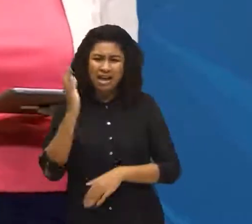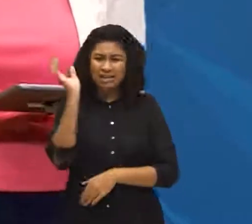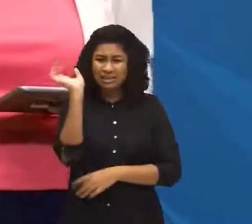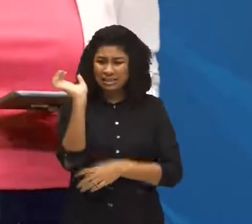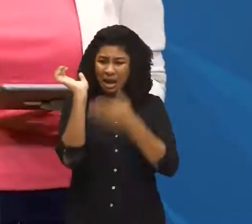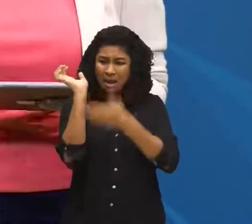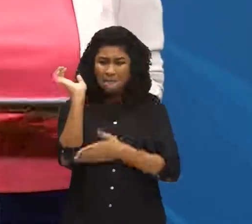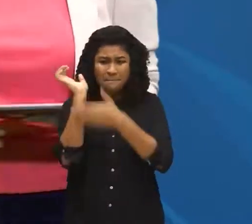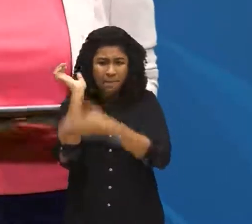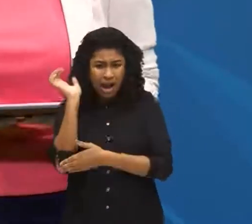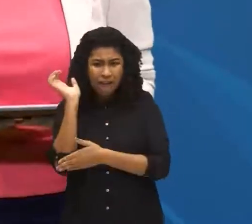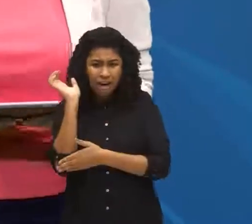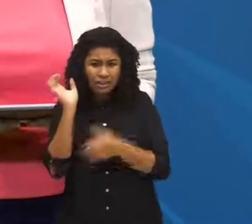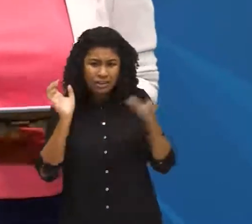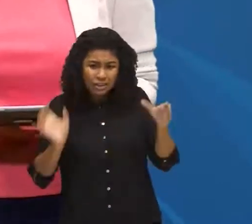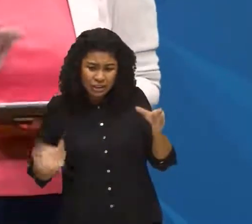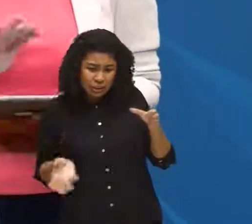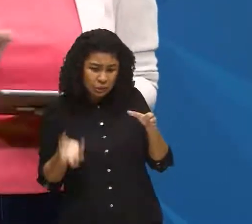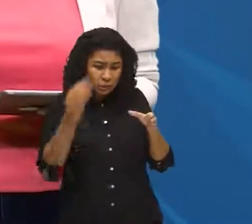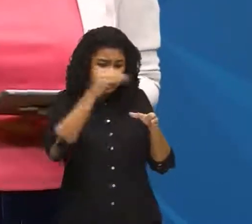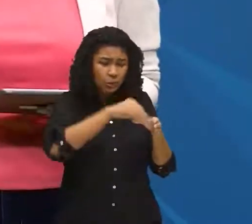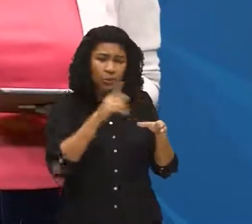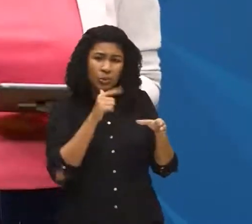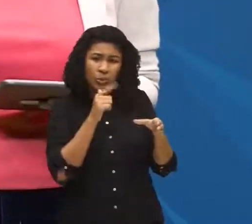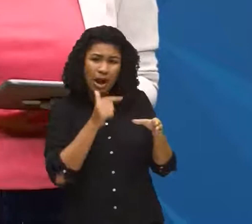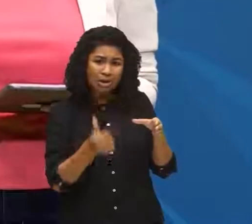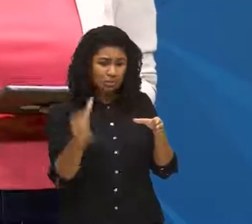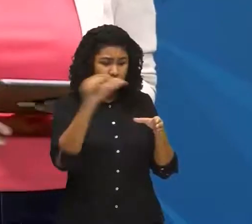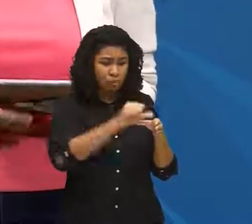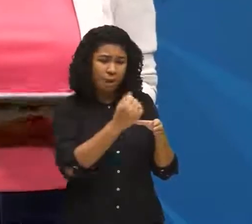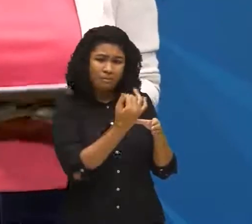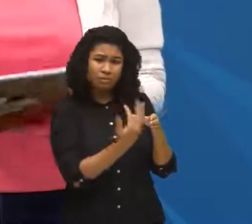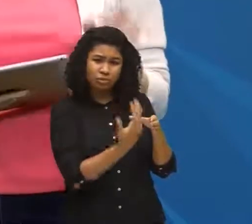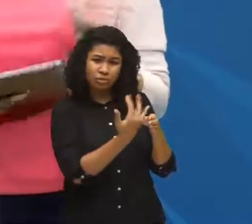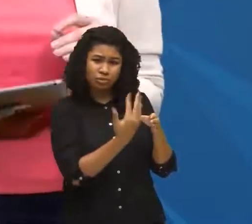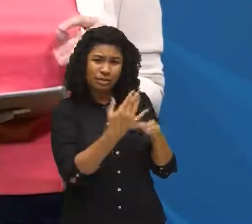cura e mata, né, células cancerígenas é completamente falso, não